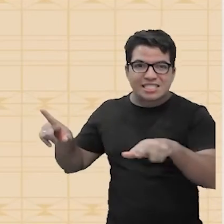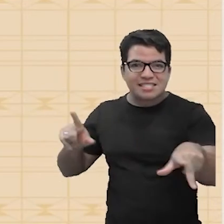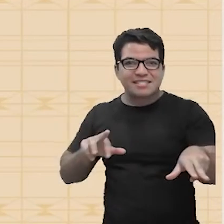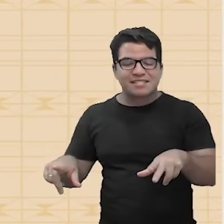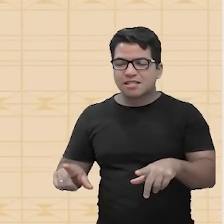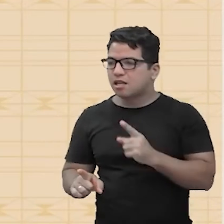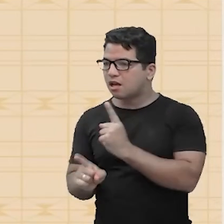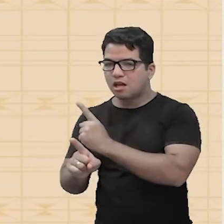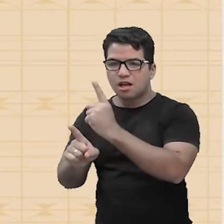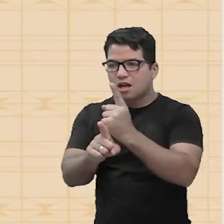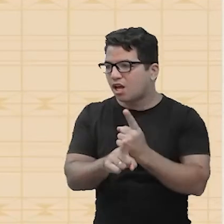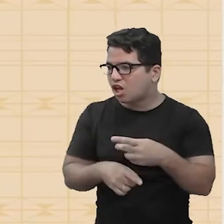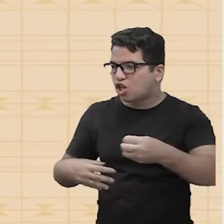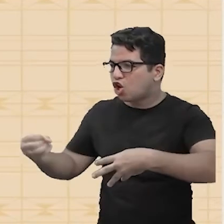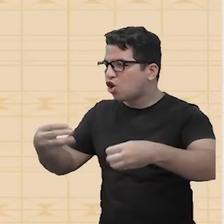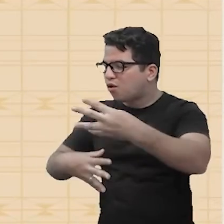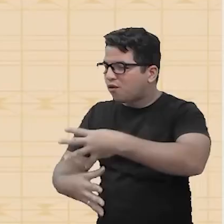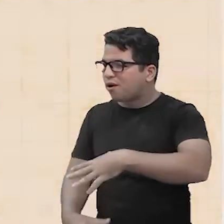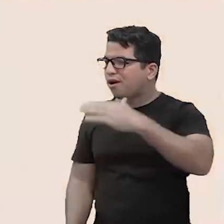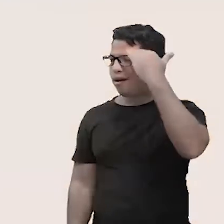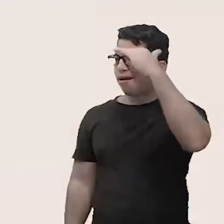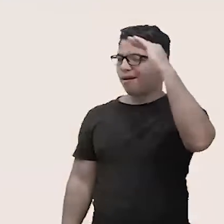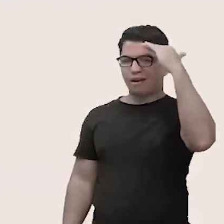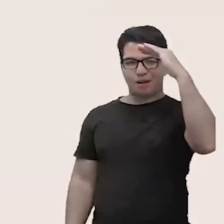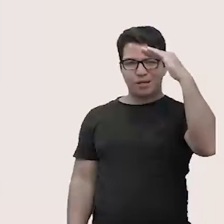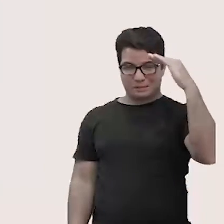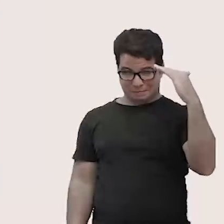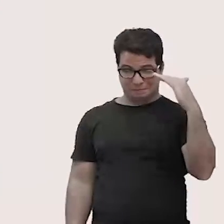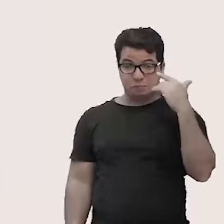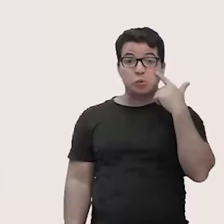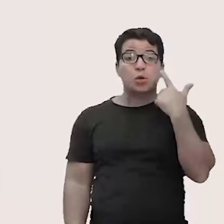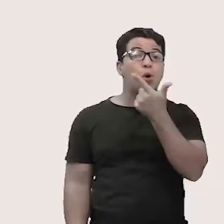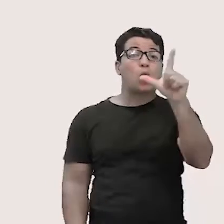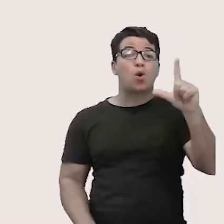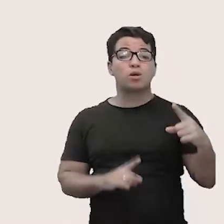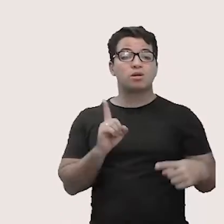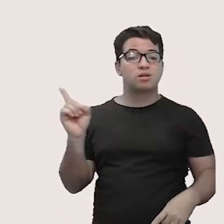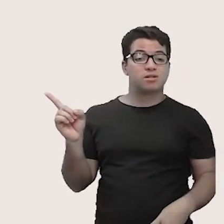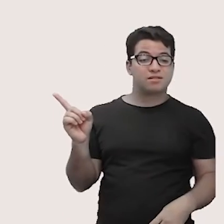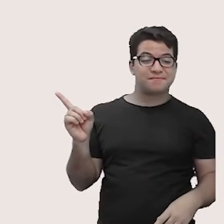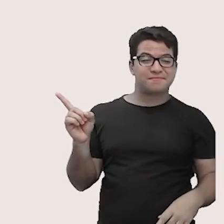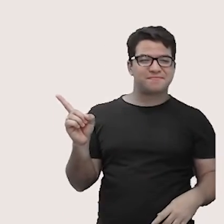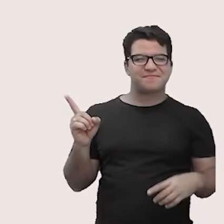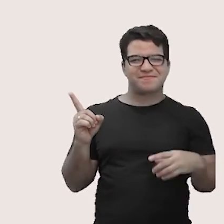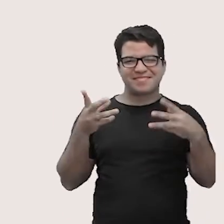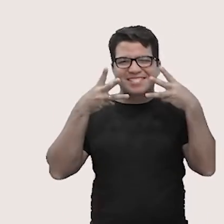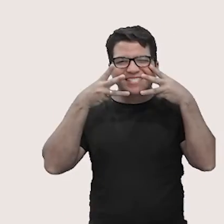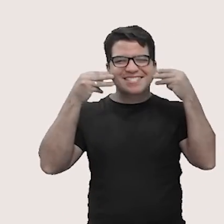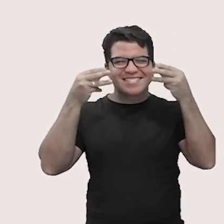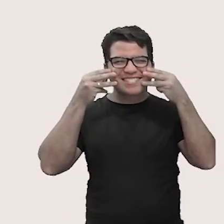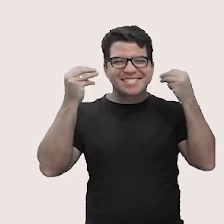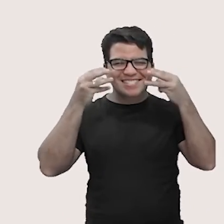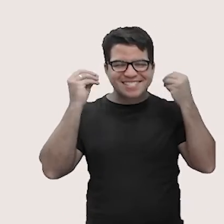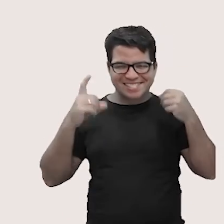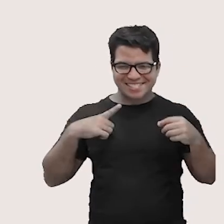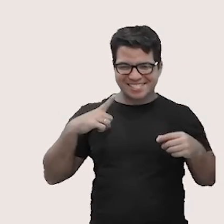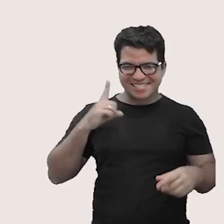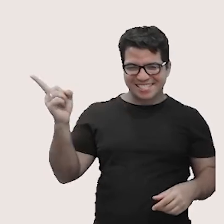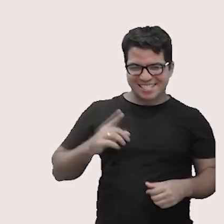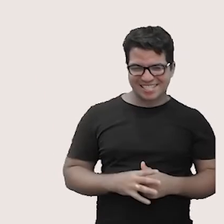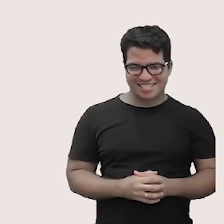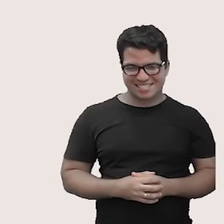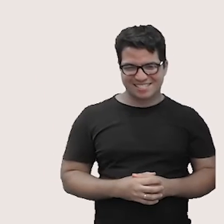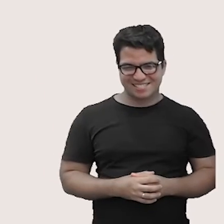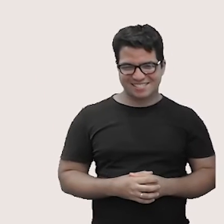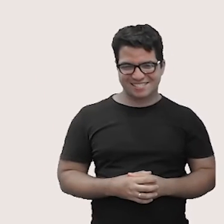Temos mais um aí, ó, do Garfield, né? A comic strip geralmente tem a finalidade de